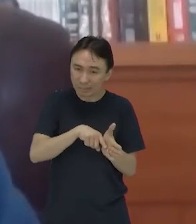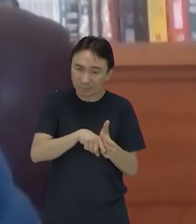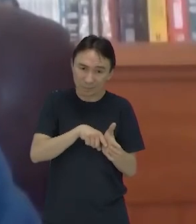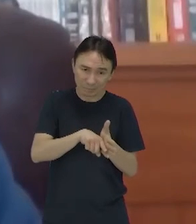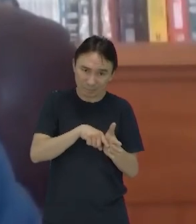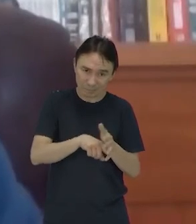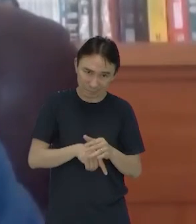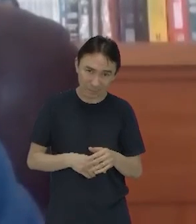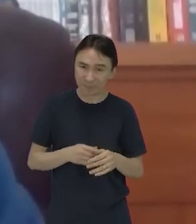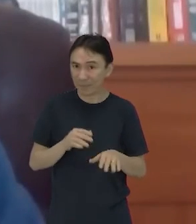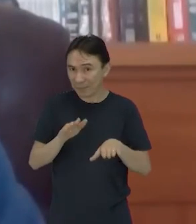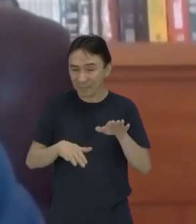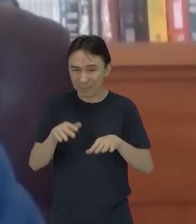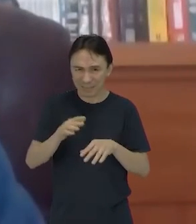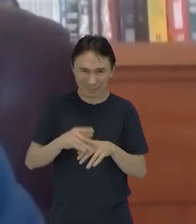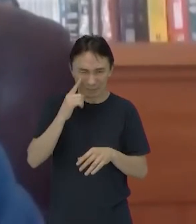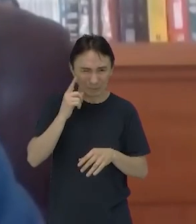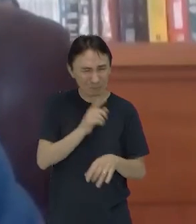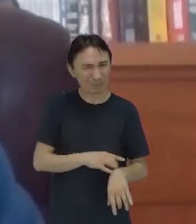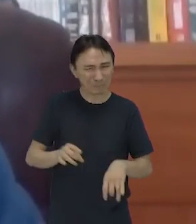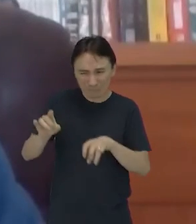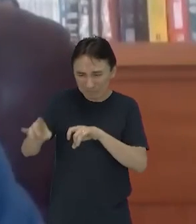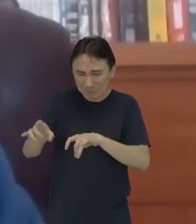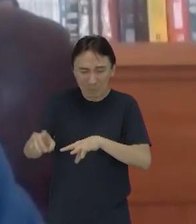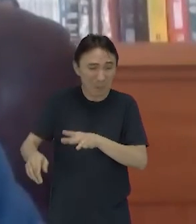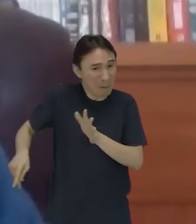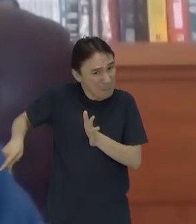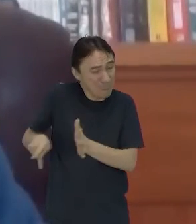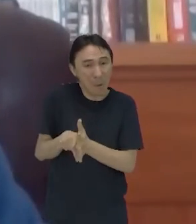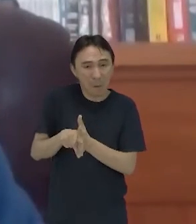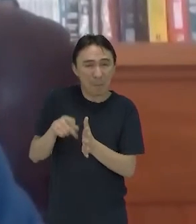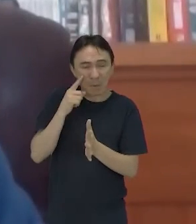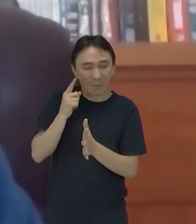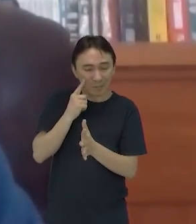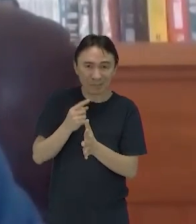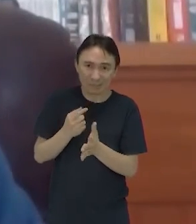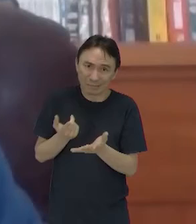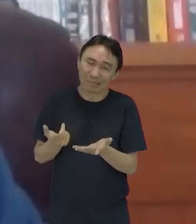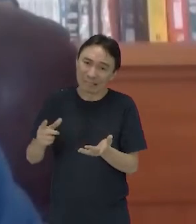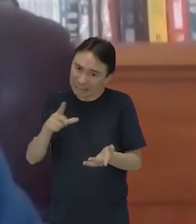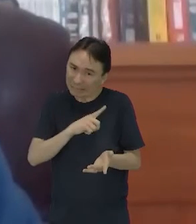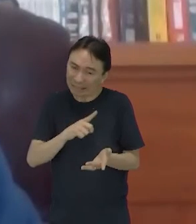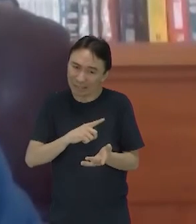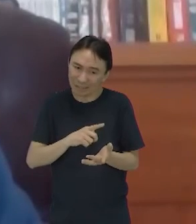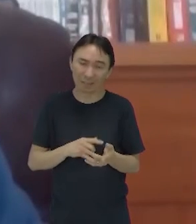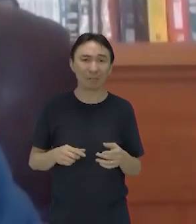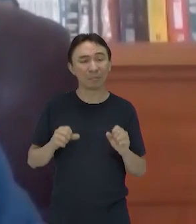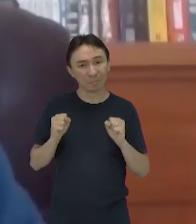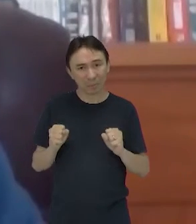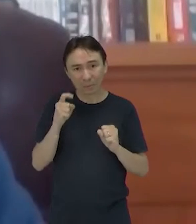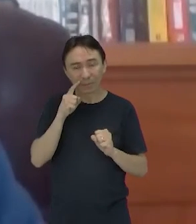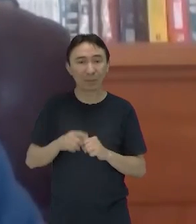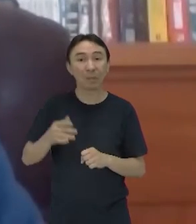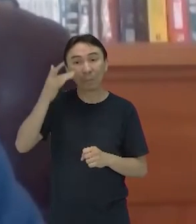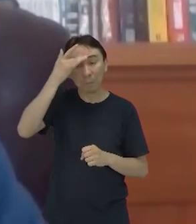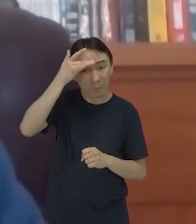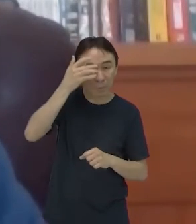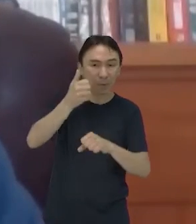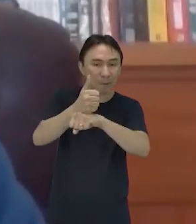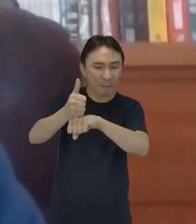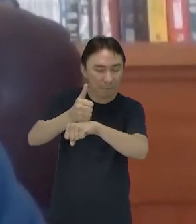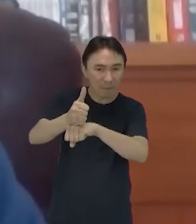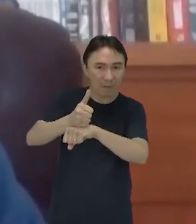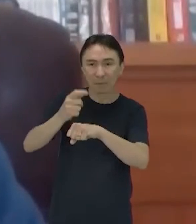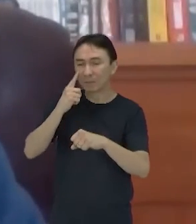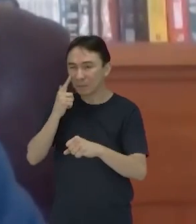específico, I would talk to a specialist. Eu conversaria com um especialista. If it was something